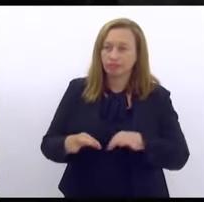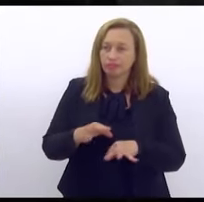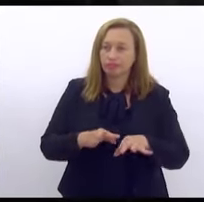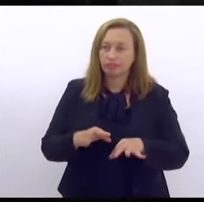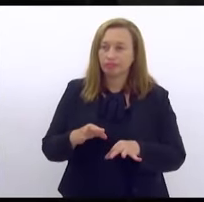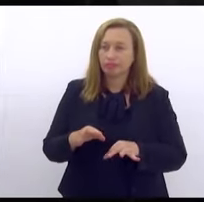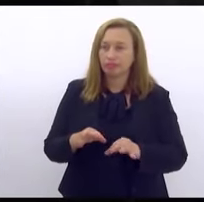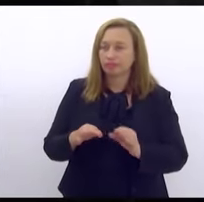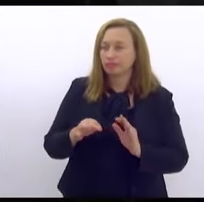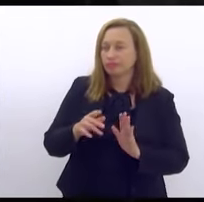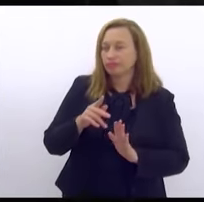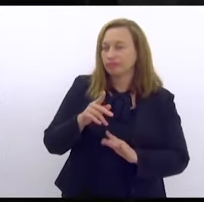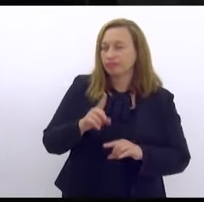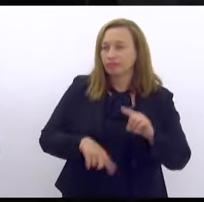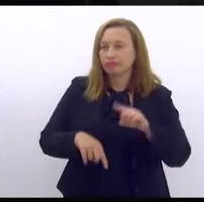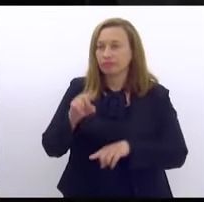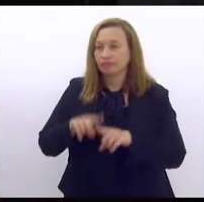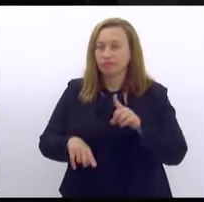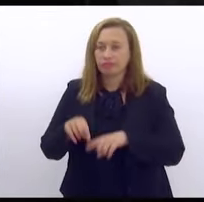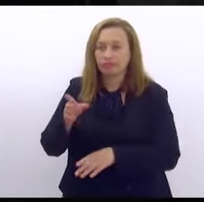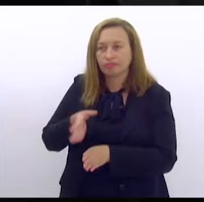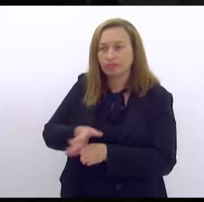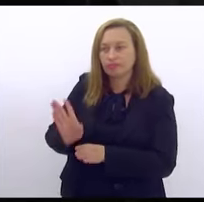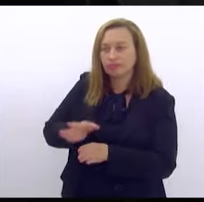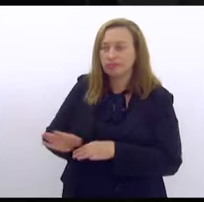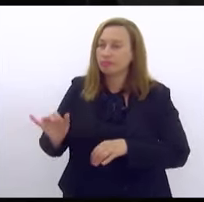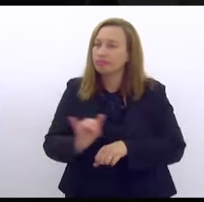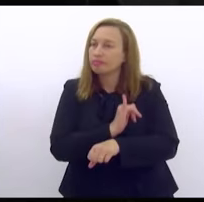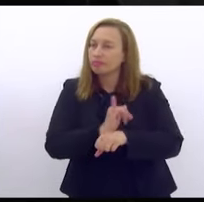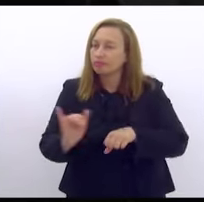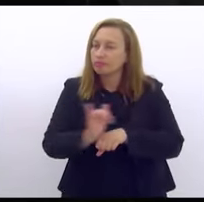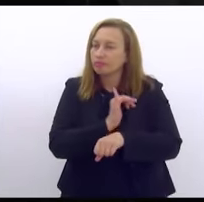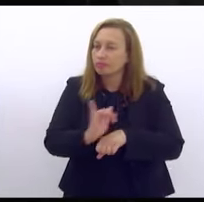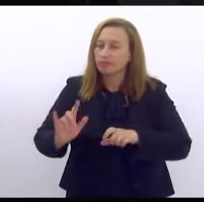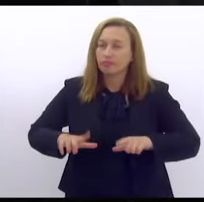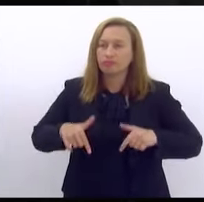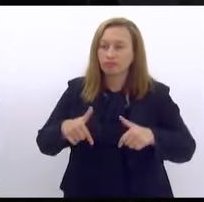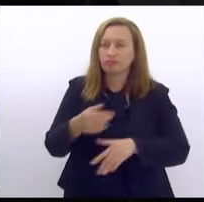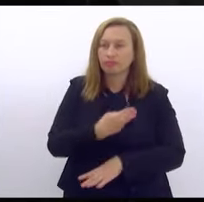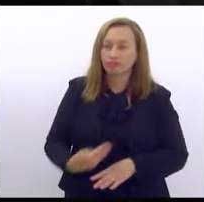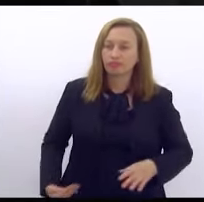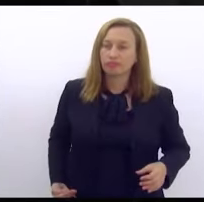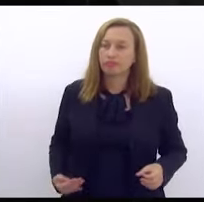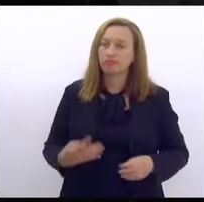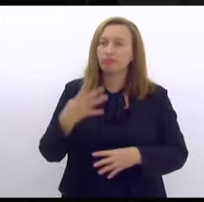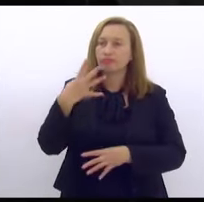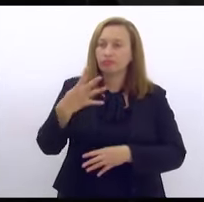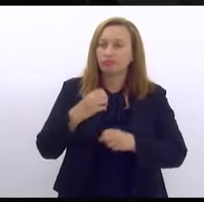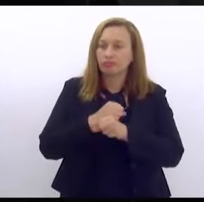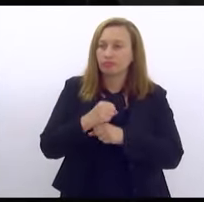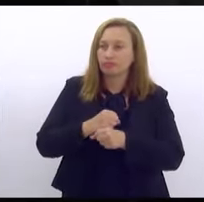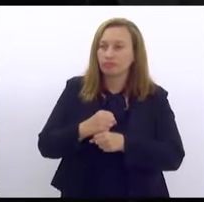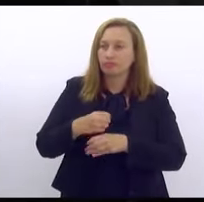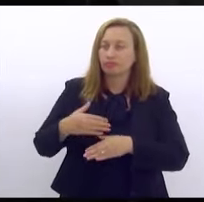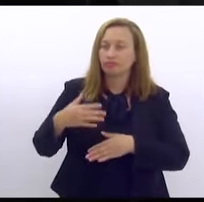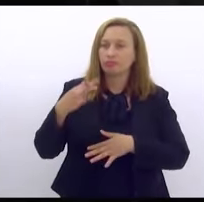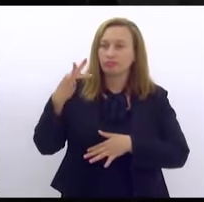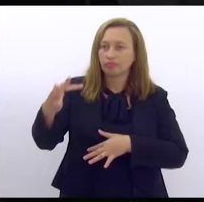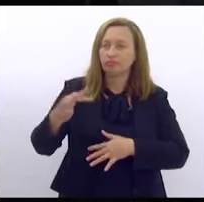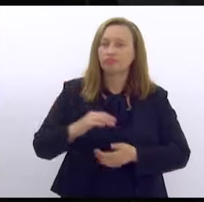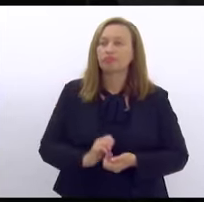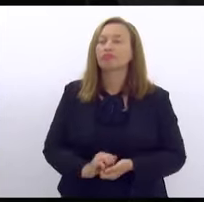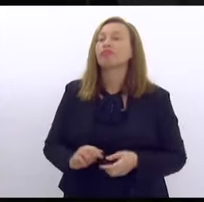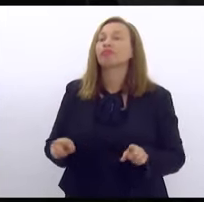produtos que orientarão de forma estratégica as ações do governo para os próximos 4 anos. E, por fim, temos